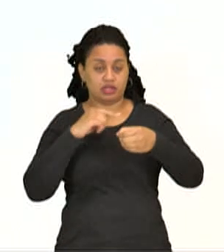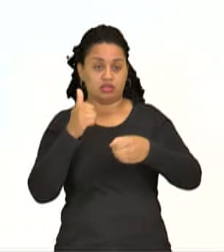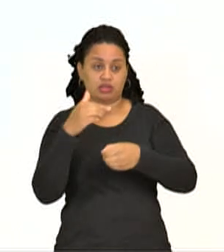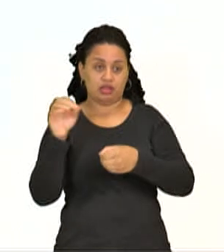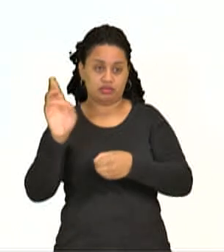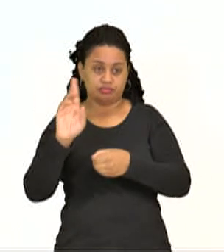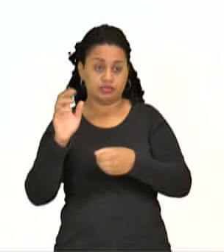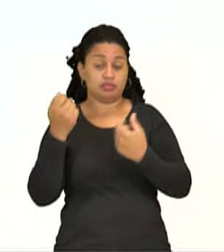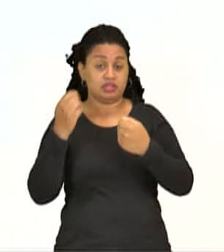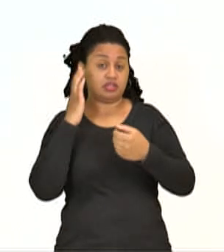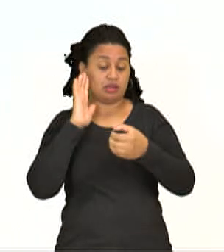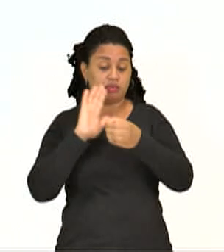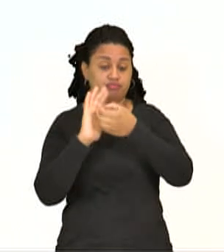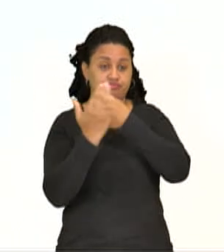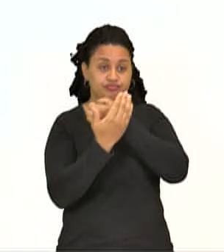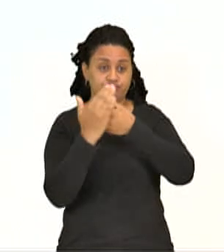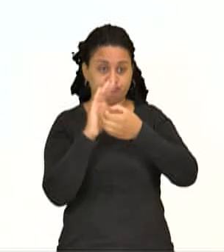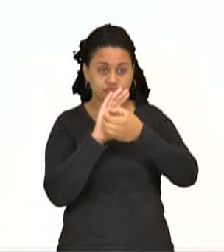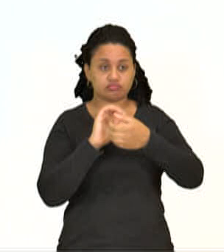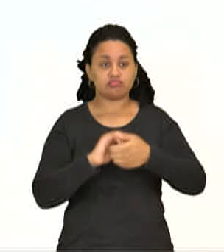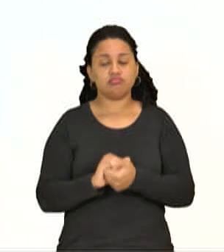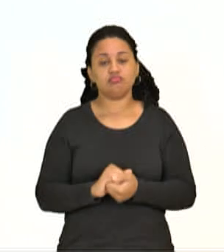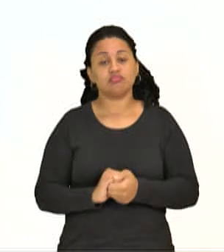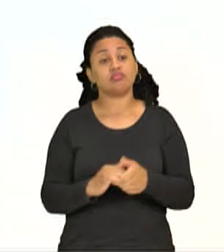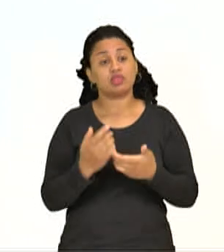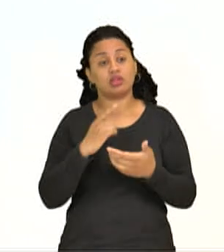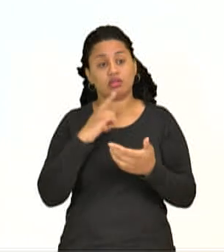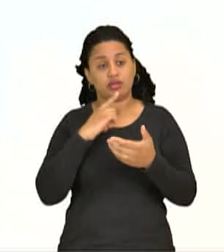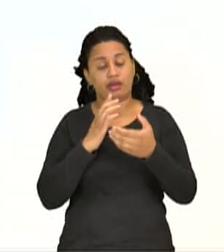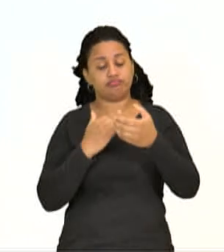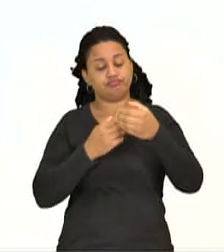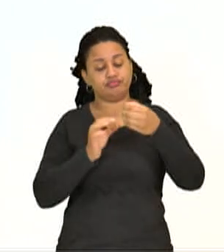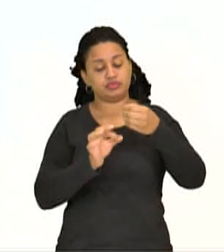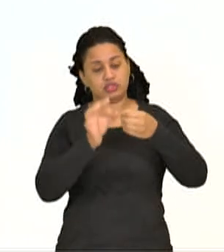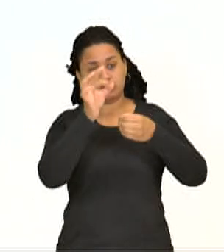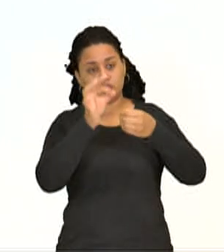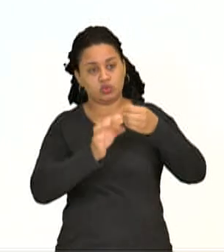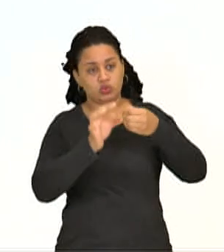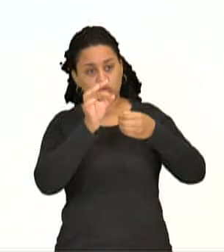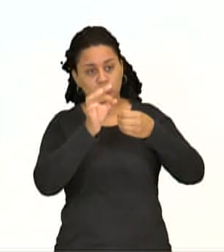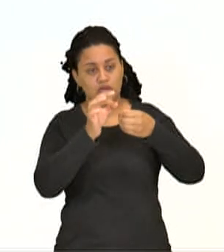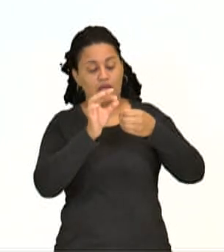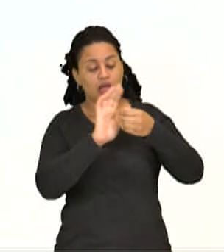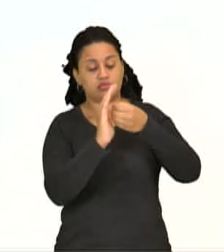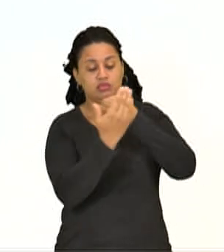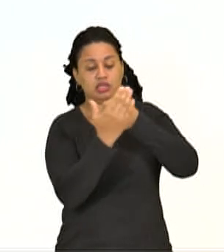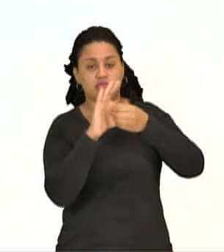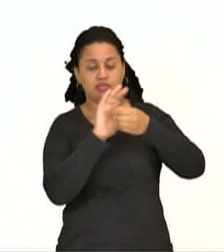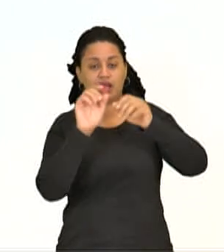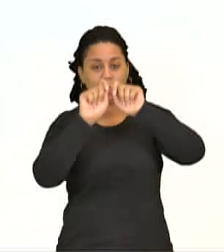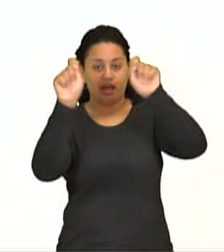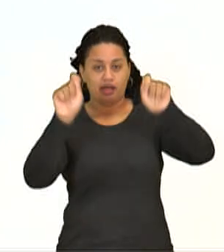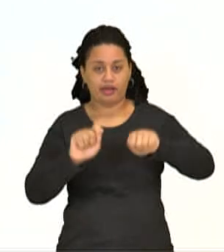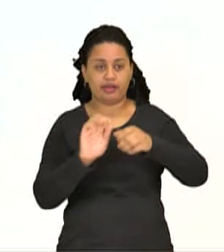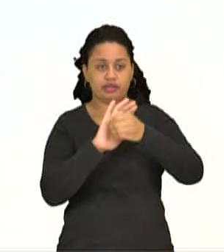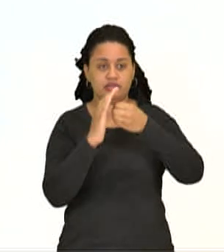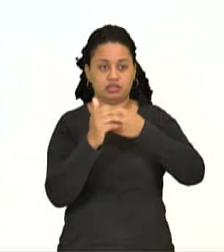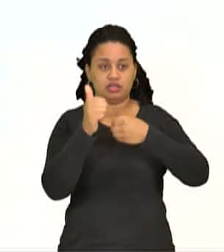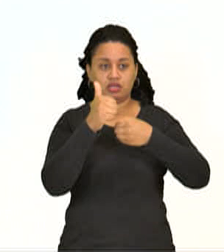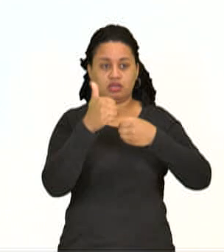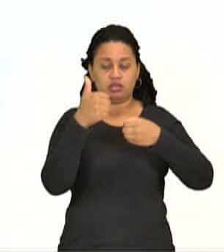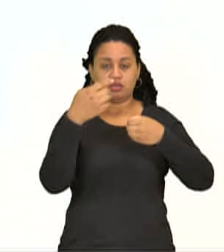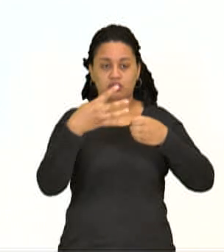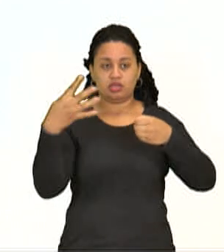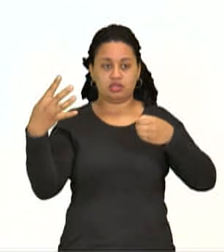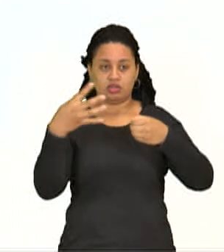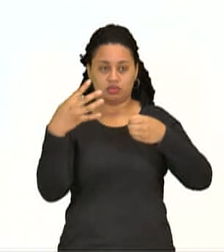primeira coisa, vamos destacar os dados que a gente já tem. A altura lateral, 144 pi metros quadrados, e temos a altura 12 metros. Já